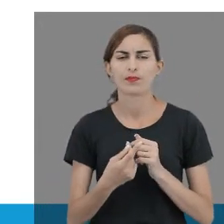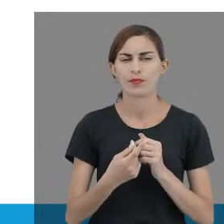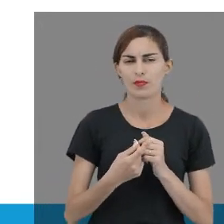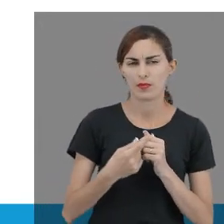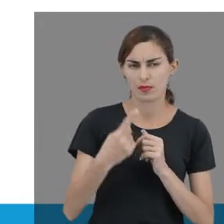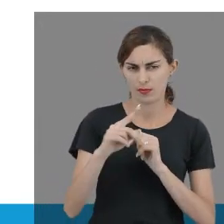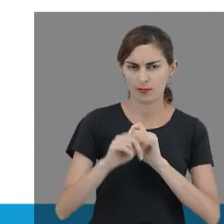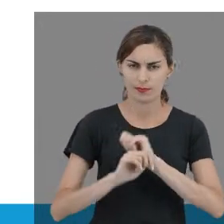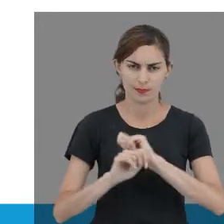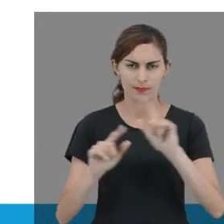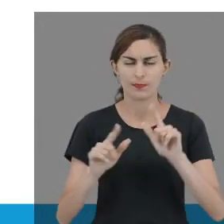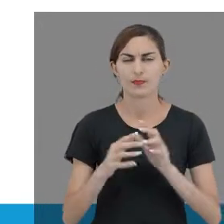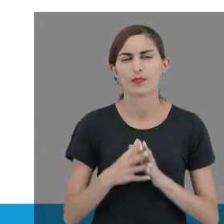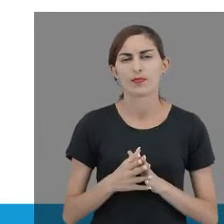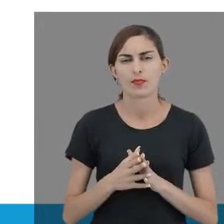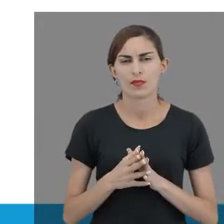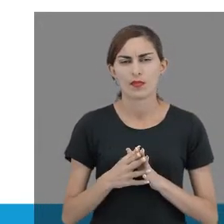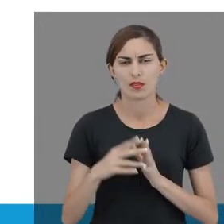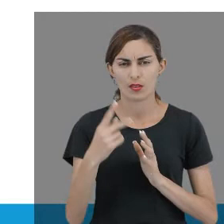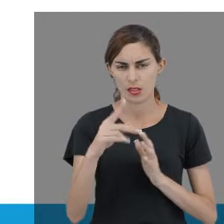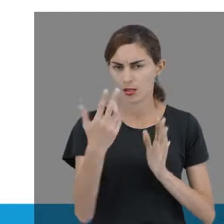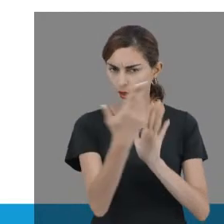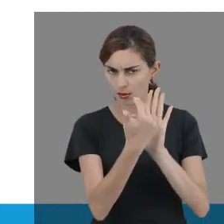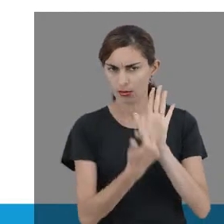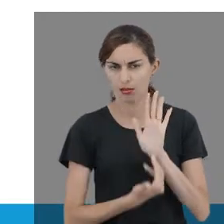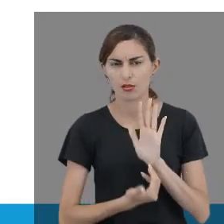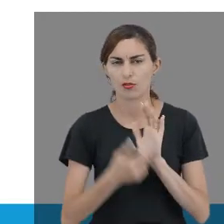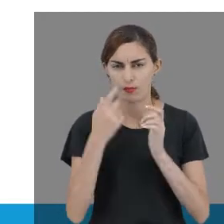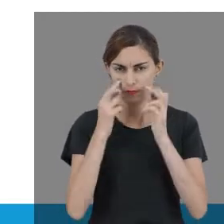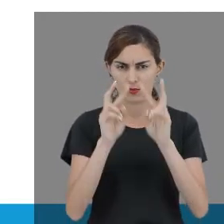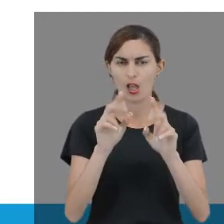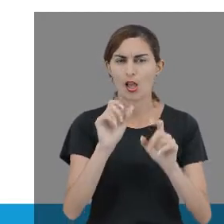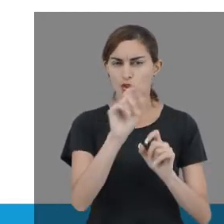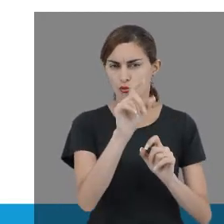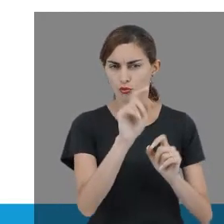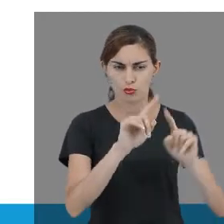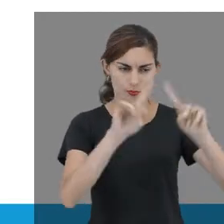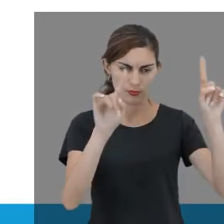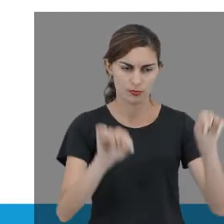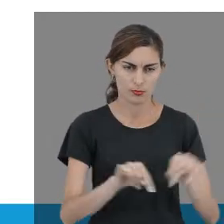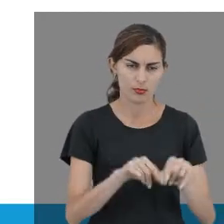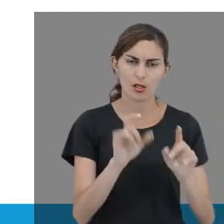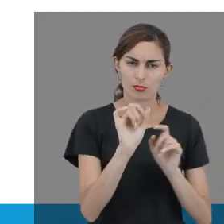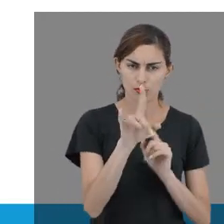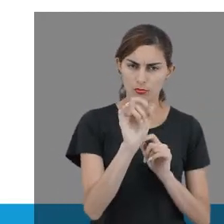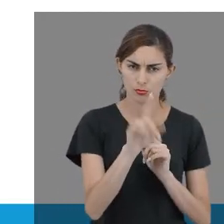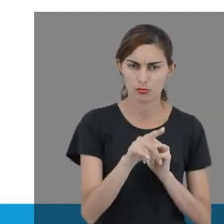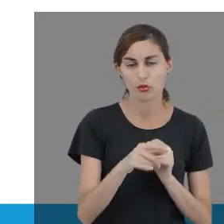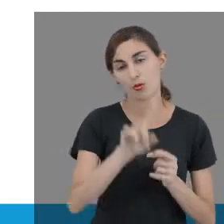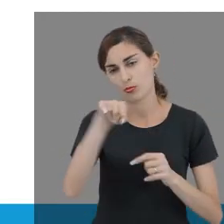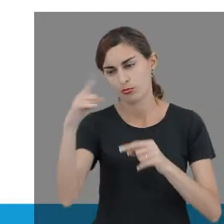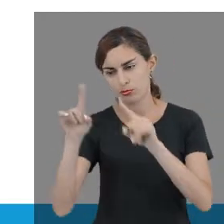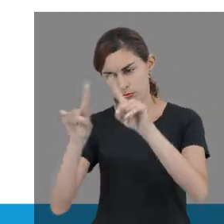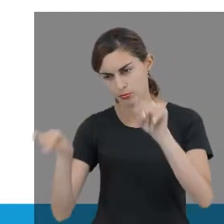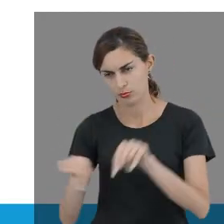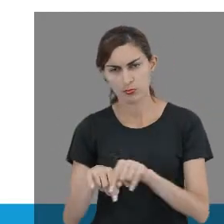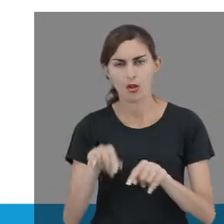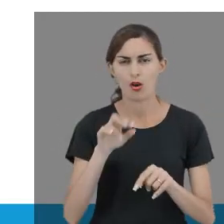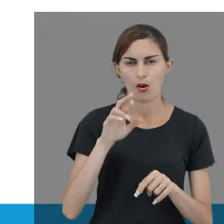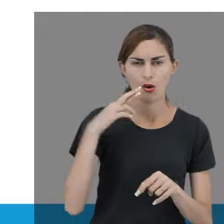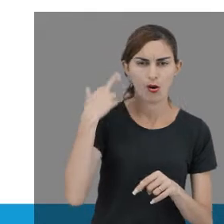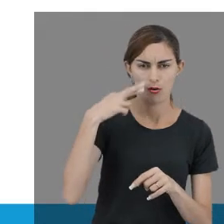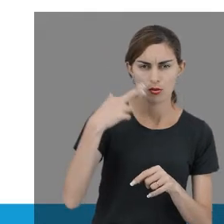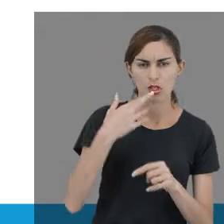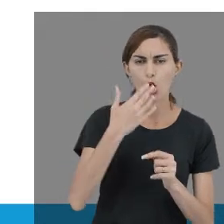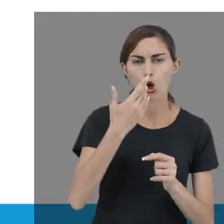Como eu disse, nessa figura aí, a gente vê em azul e em rosa a curva da